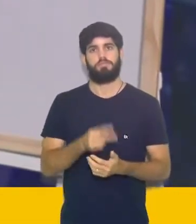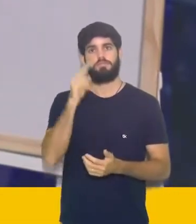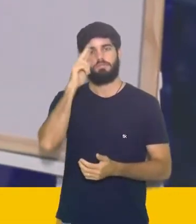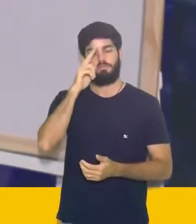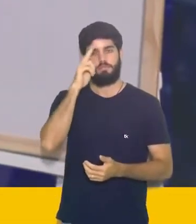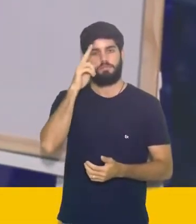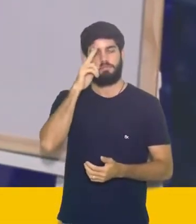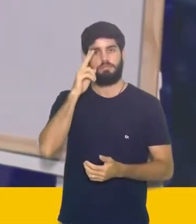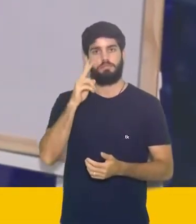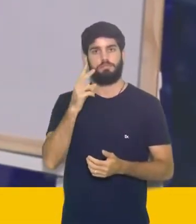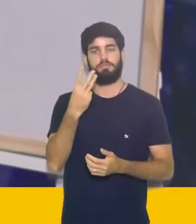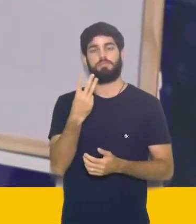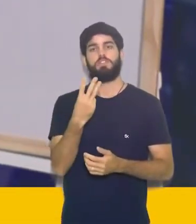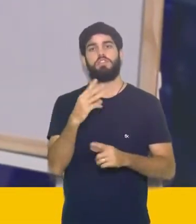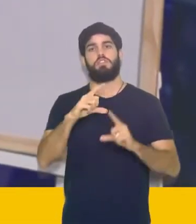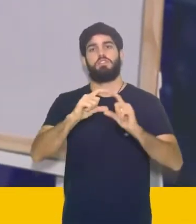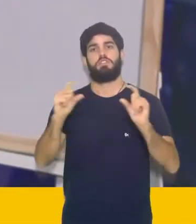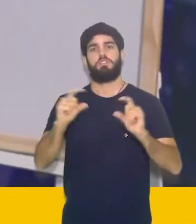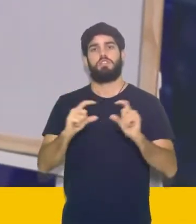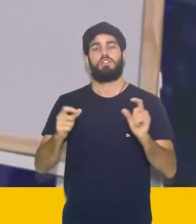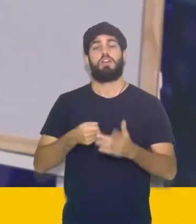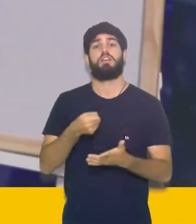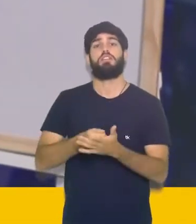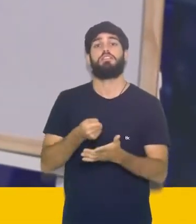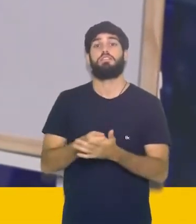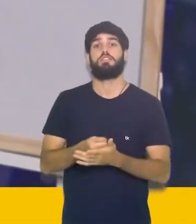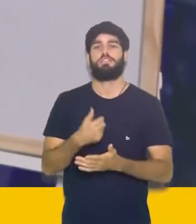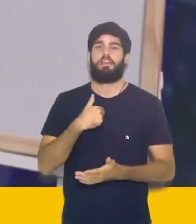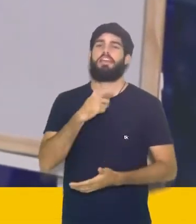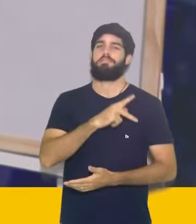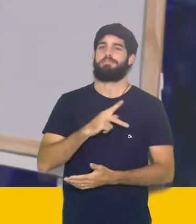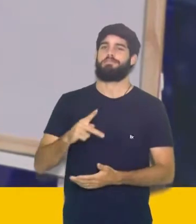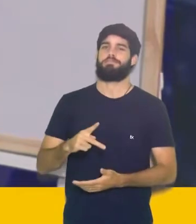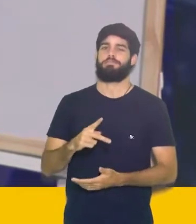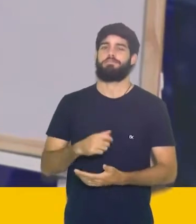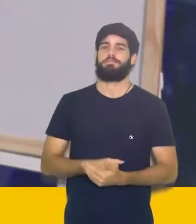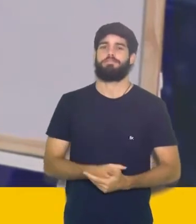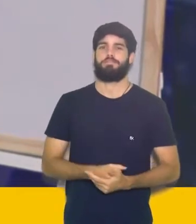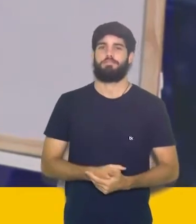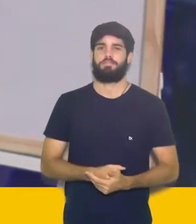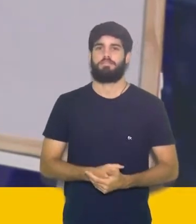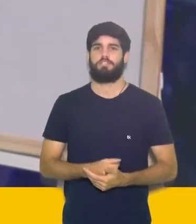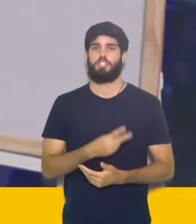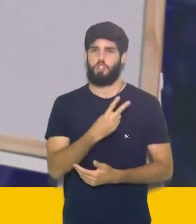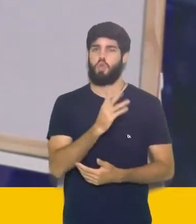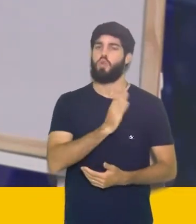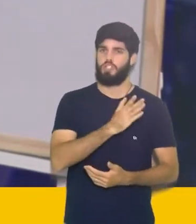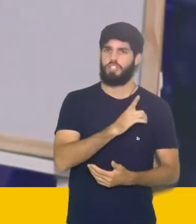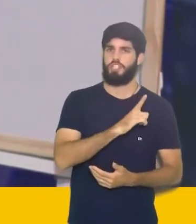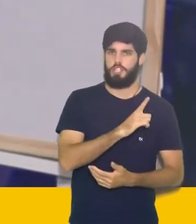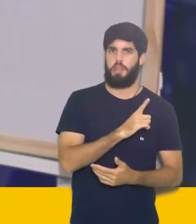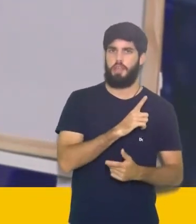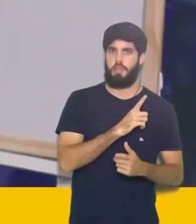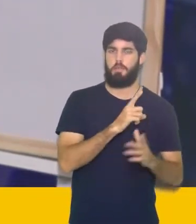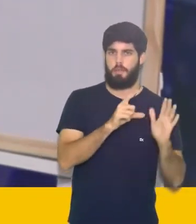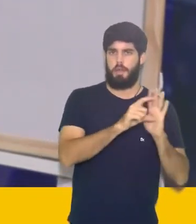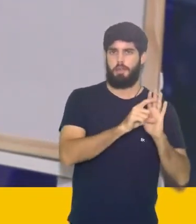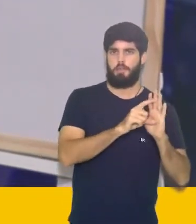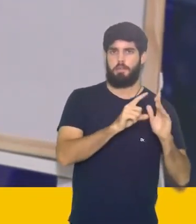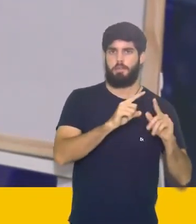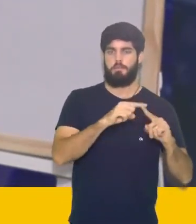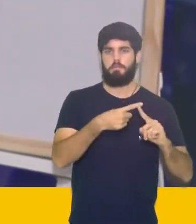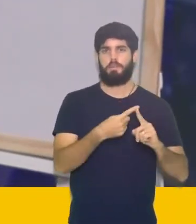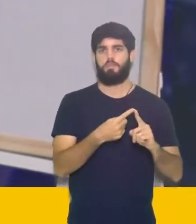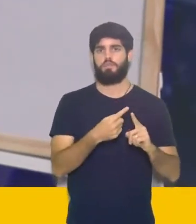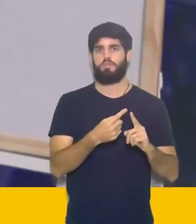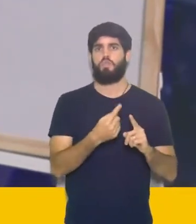Certo? Relembrando. 3 períodos que exige a professora Consuelo Brito. Porque com 2 você já tem um parágrafo. Porque